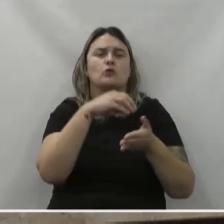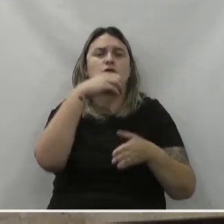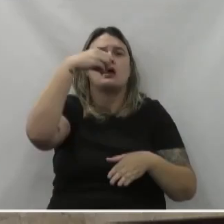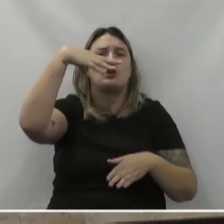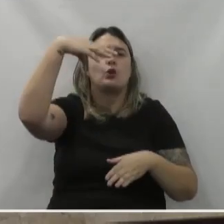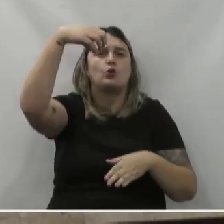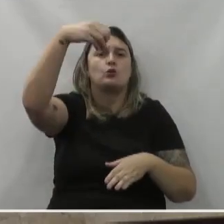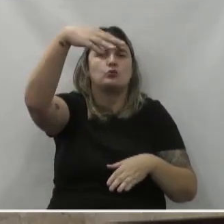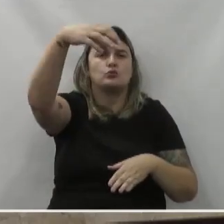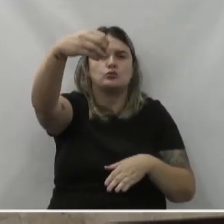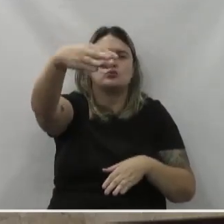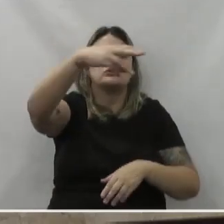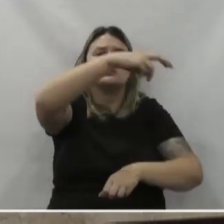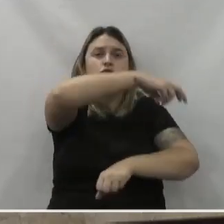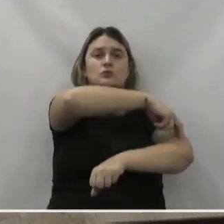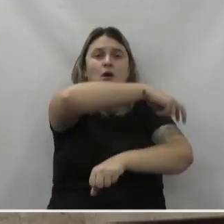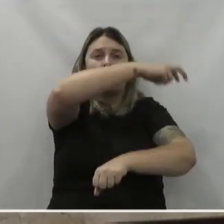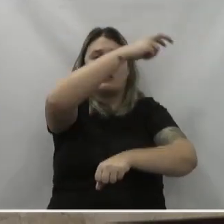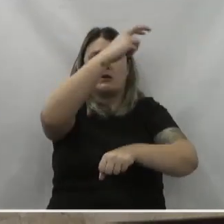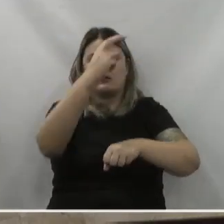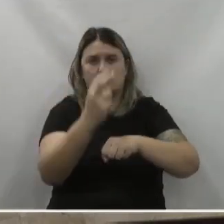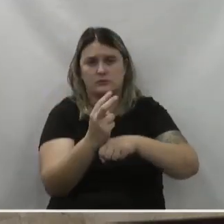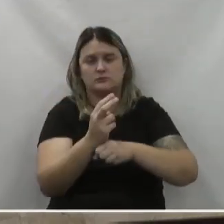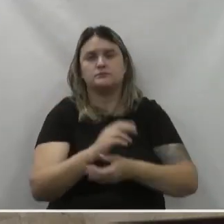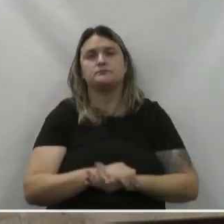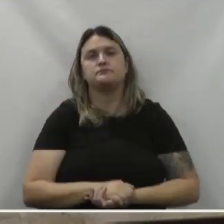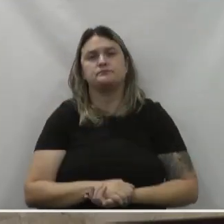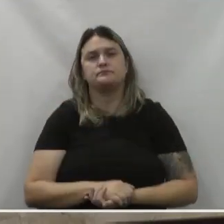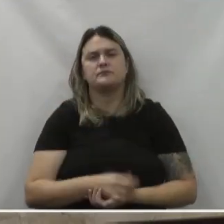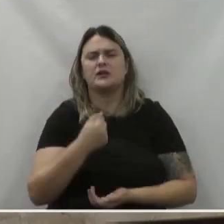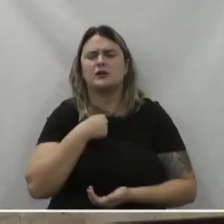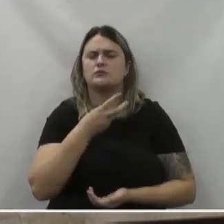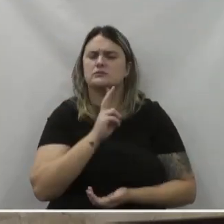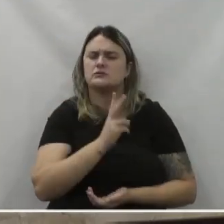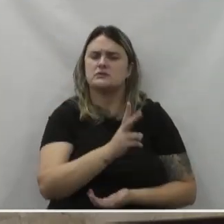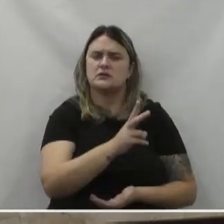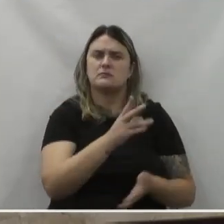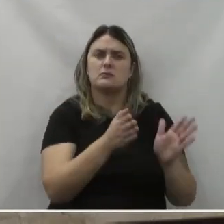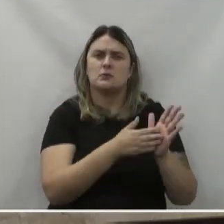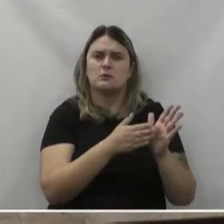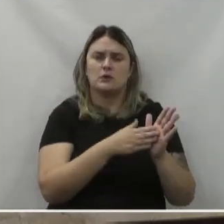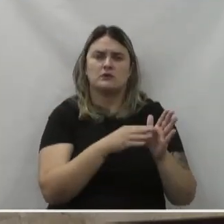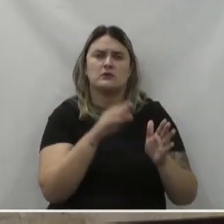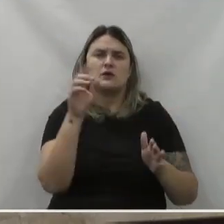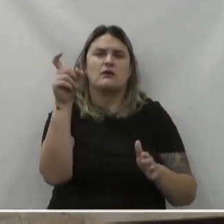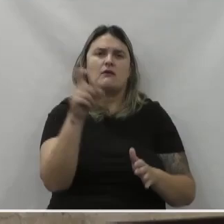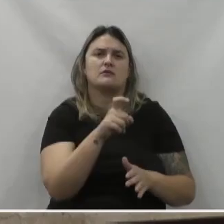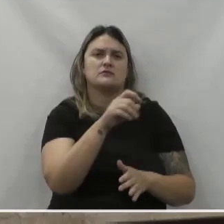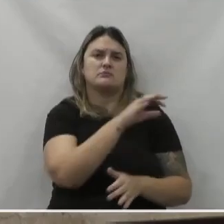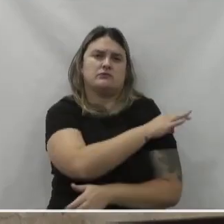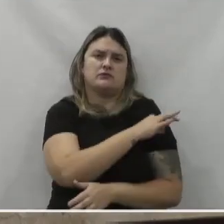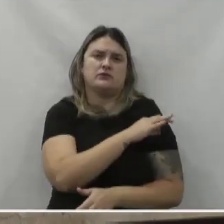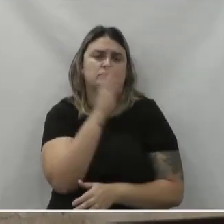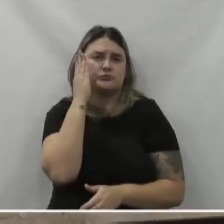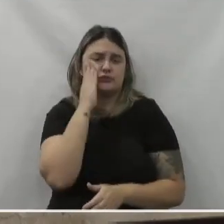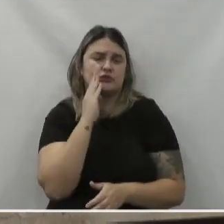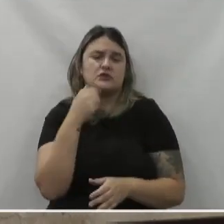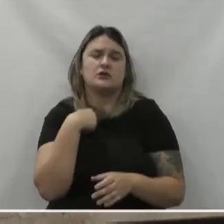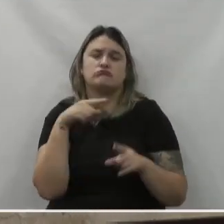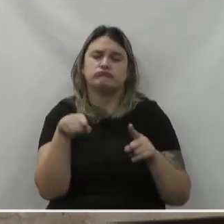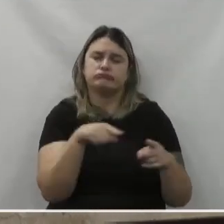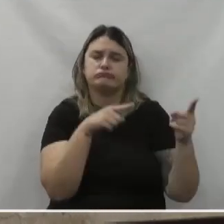Arco no Arco, né? Então, eu fazia muita cobrança para o ex-prefeito Bachir